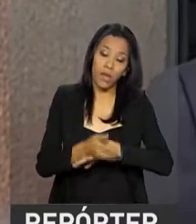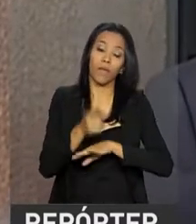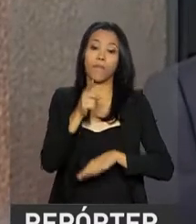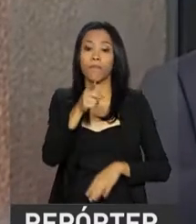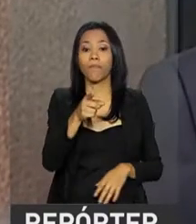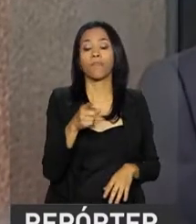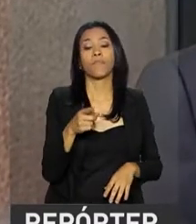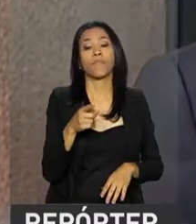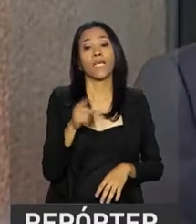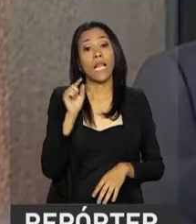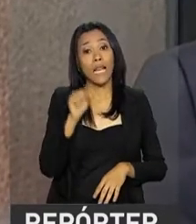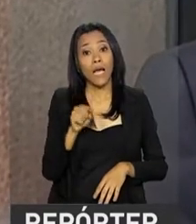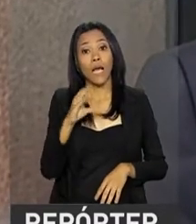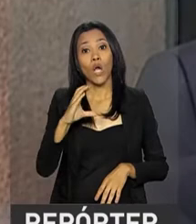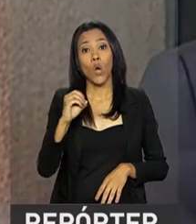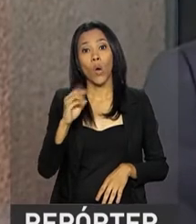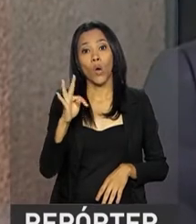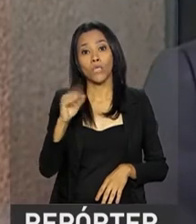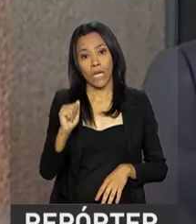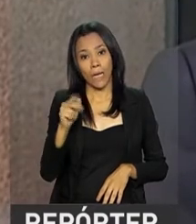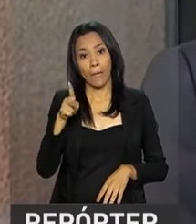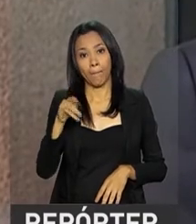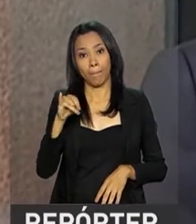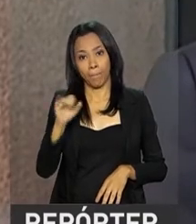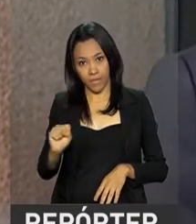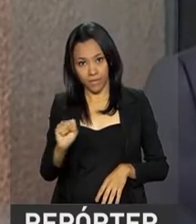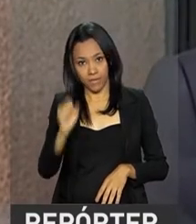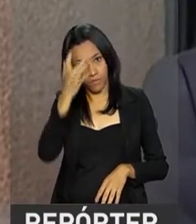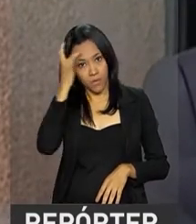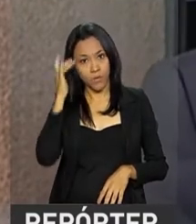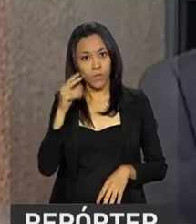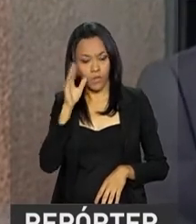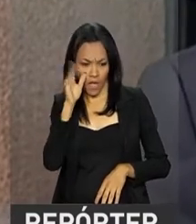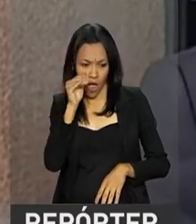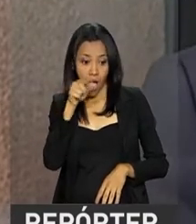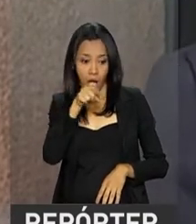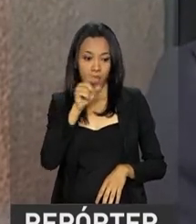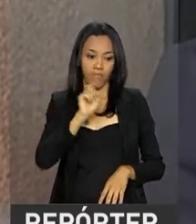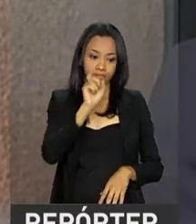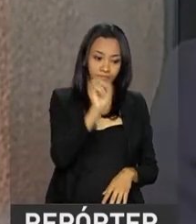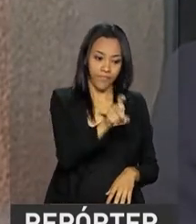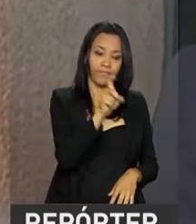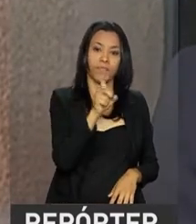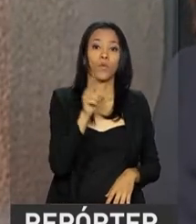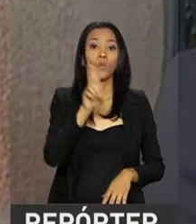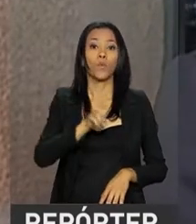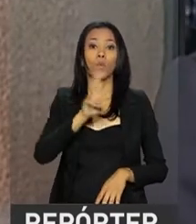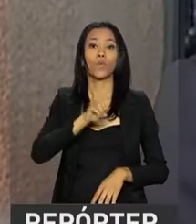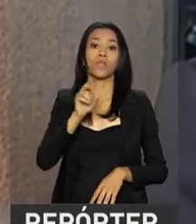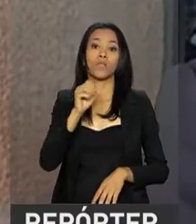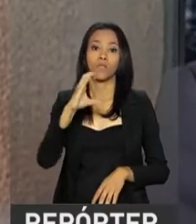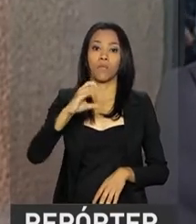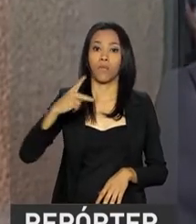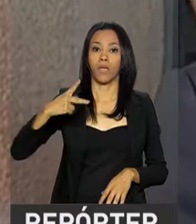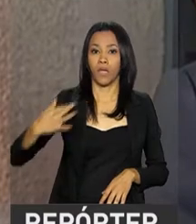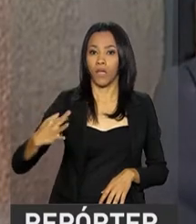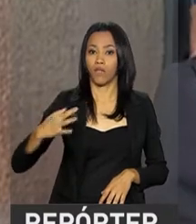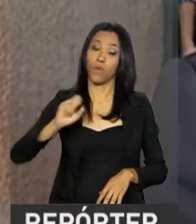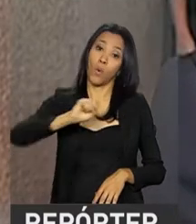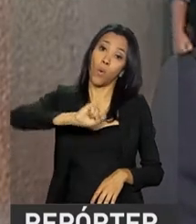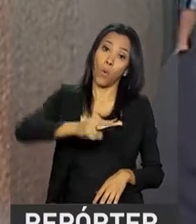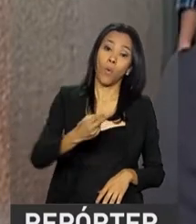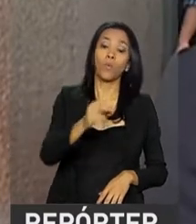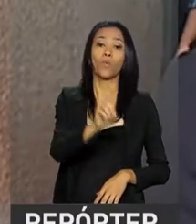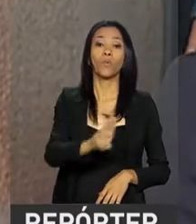pis lá o beneficiário o cidadão pode consultar usando o seu cpf ou o seu número do nis o